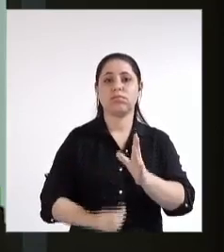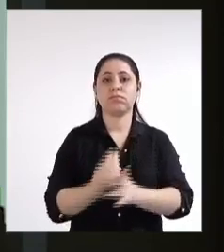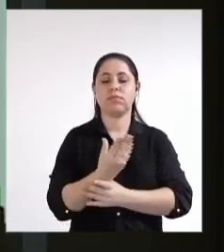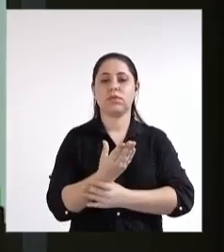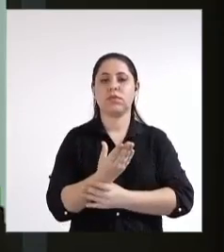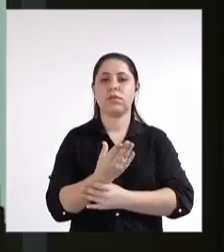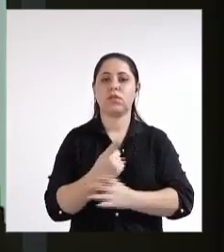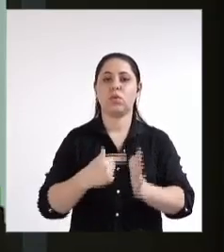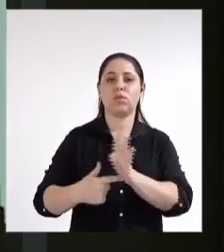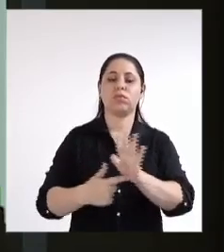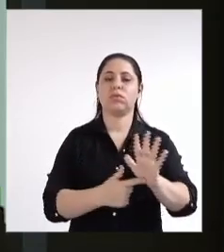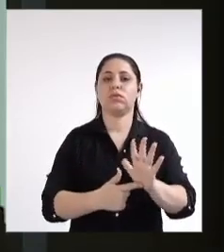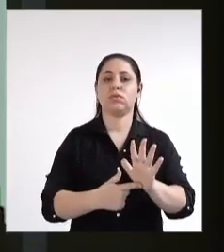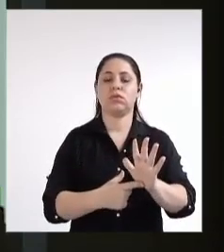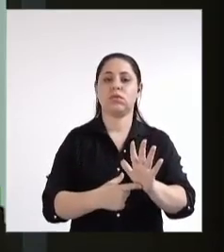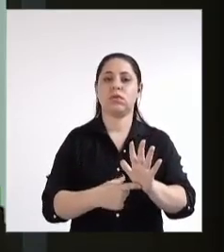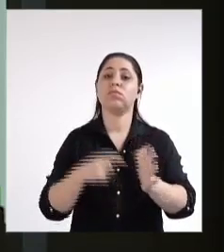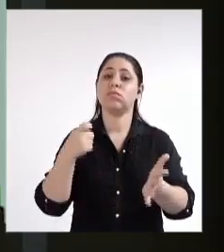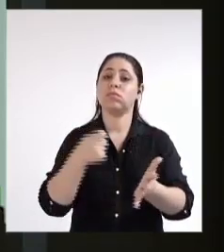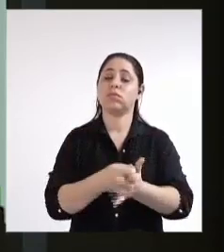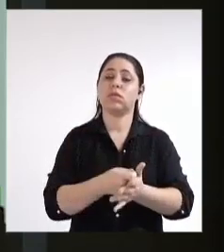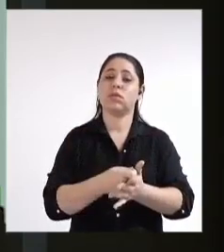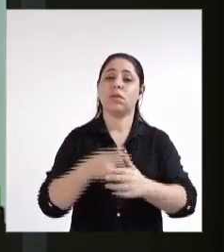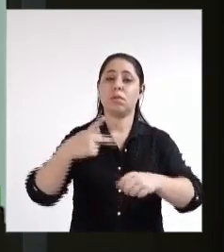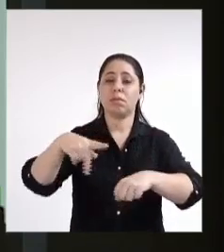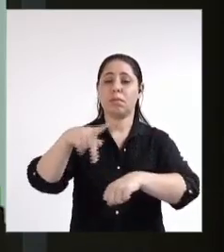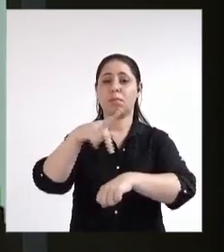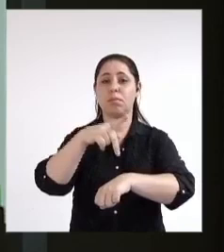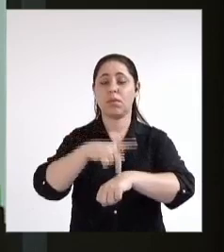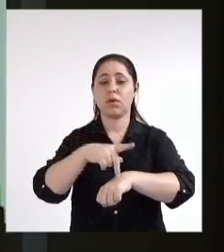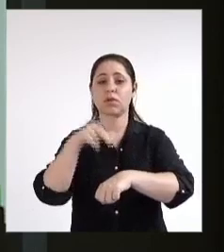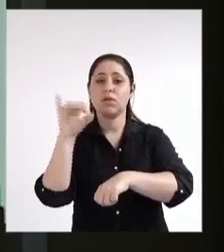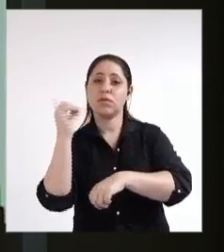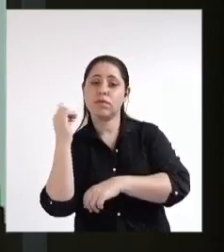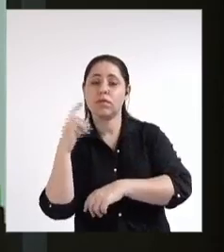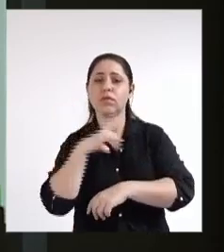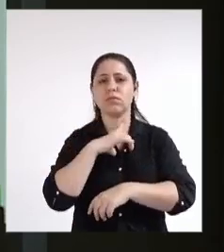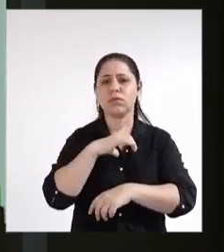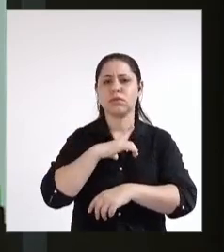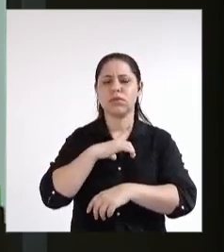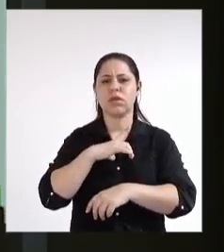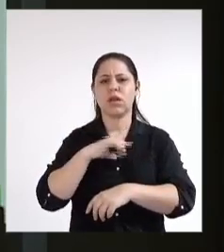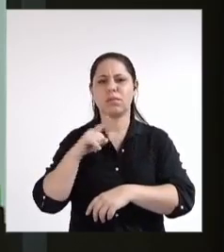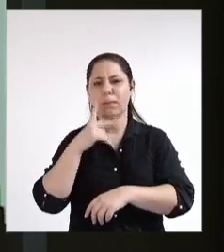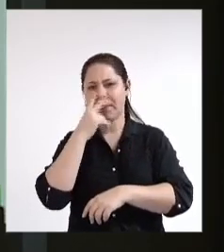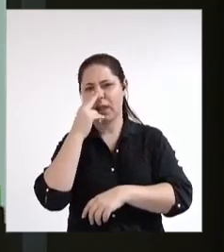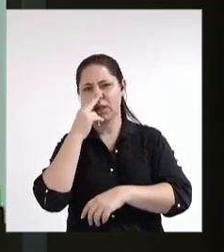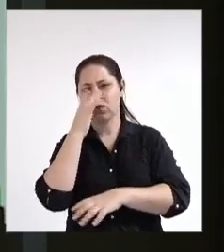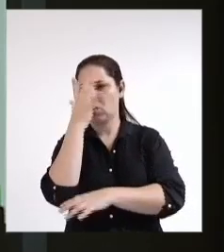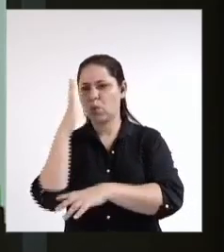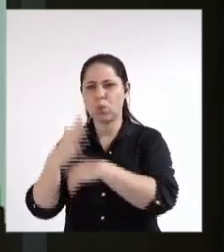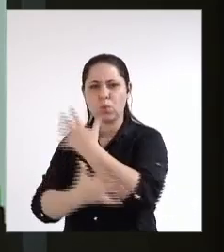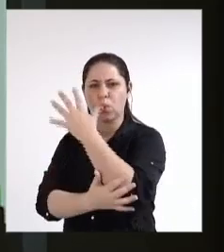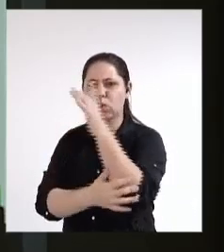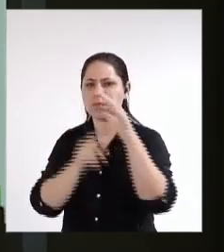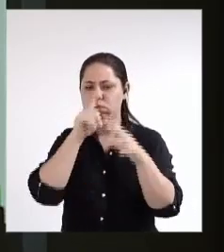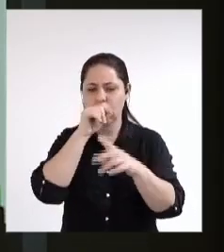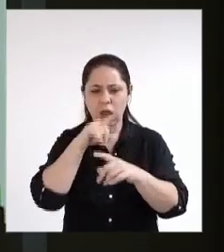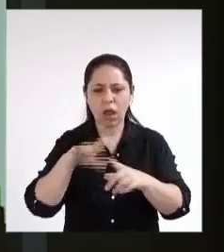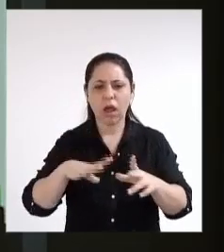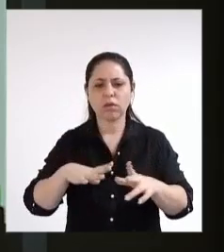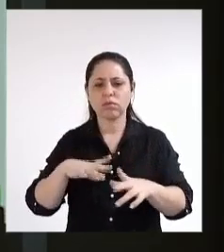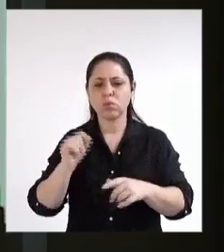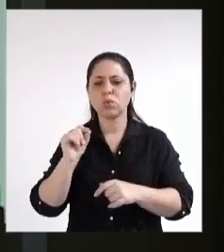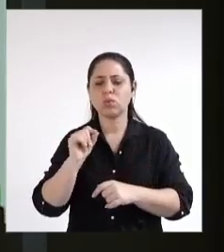ativo o conselho pode sair dos vários iema que ele tá esse é o sistema está aqui mas resumindo o bioma mata atlântica